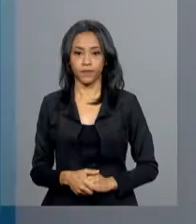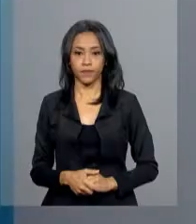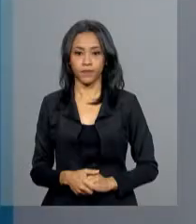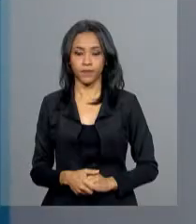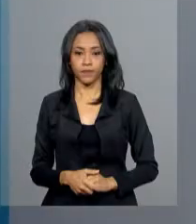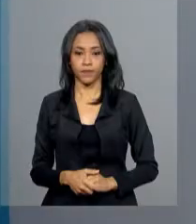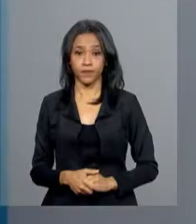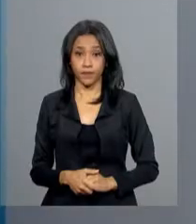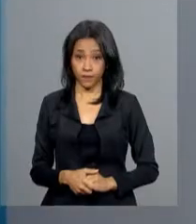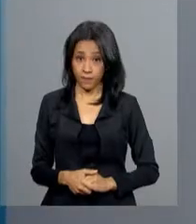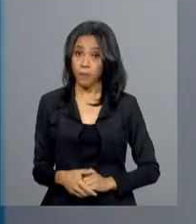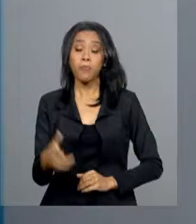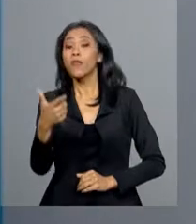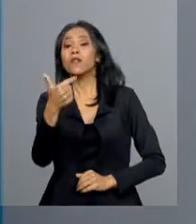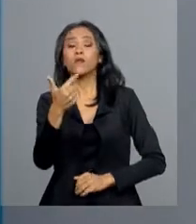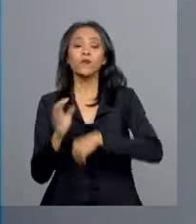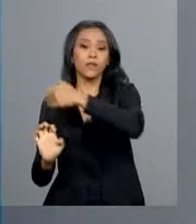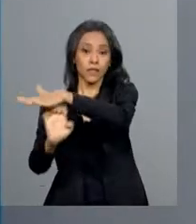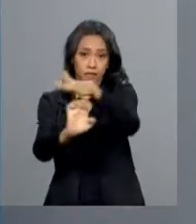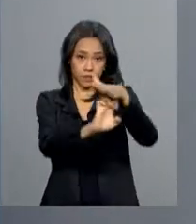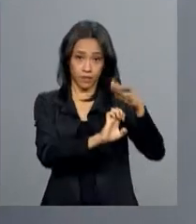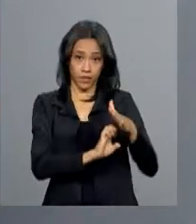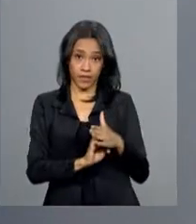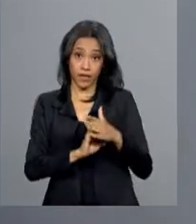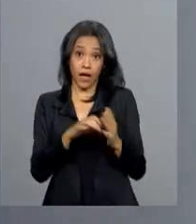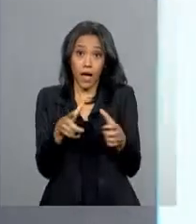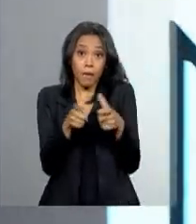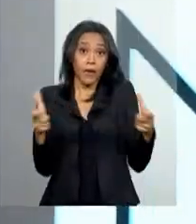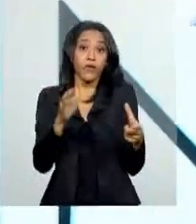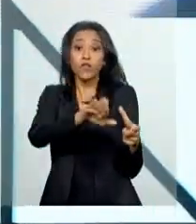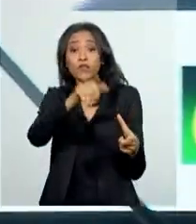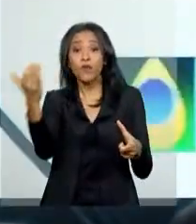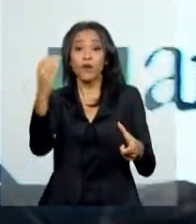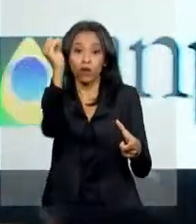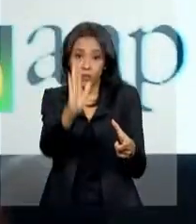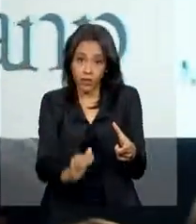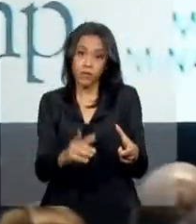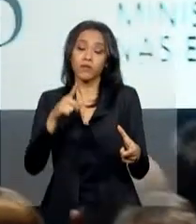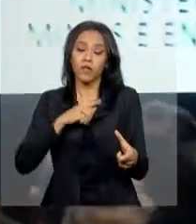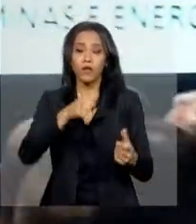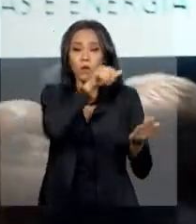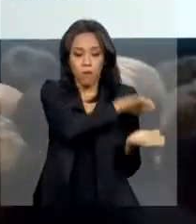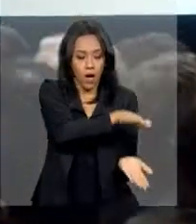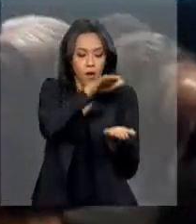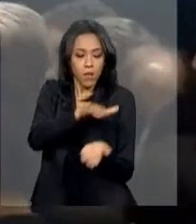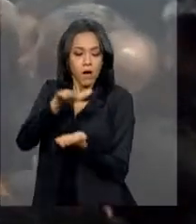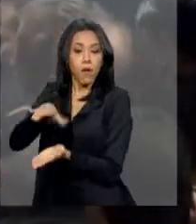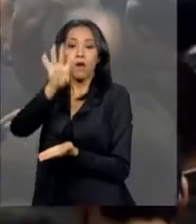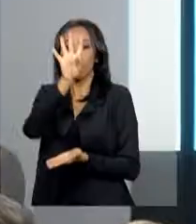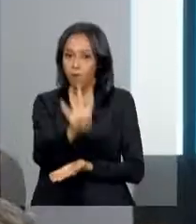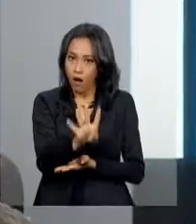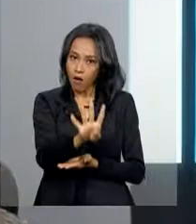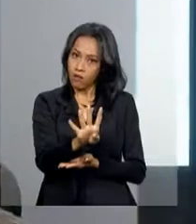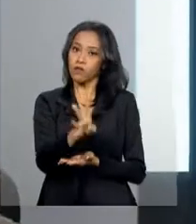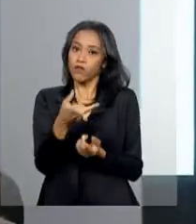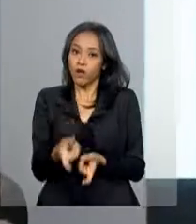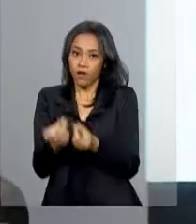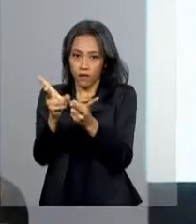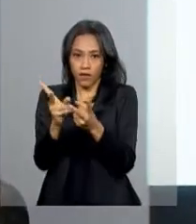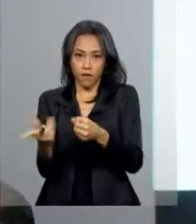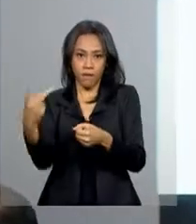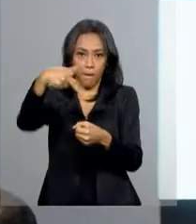doze empresas a maioria estrangeiras concorreram aos quatro blocos ofertados pela agência nacional de petróleo